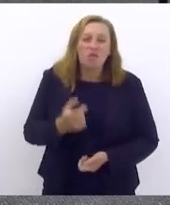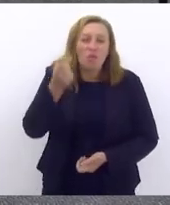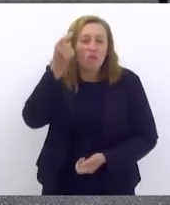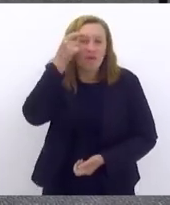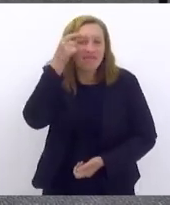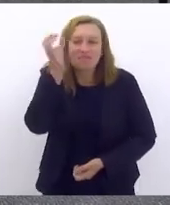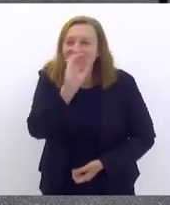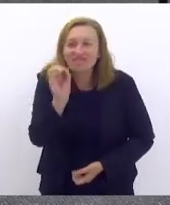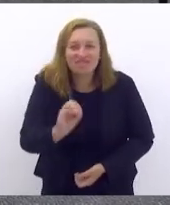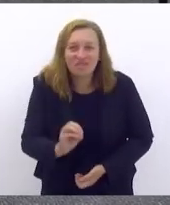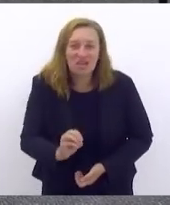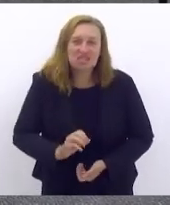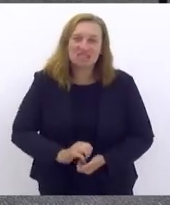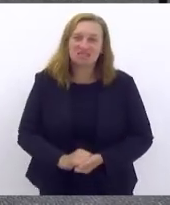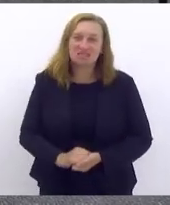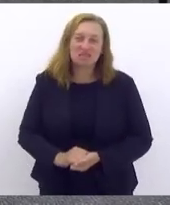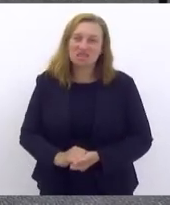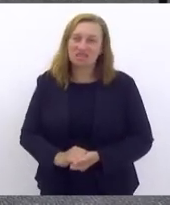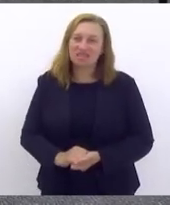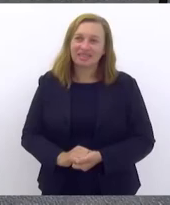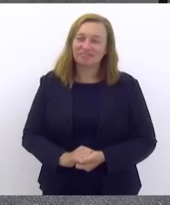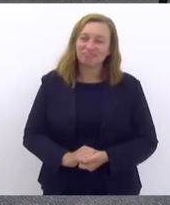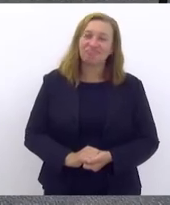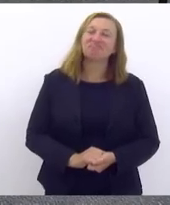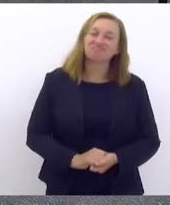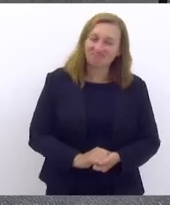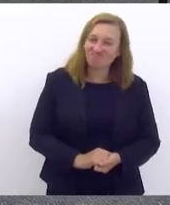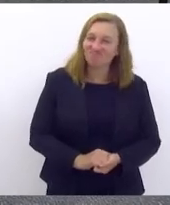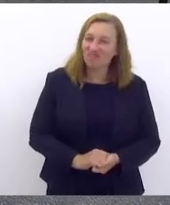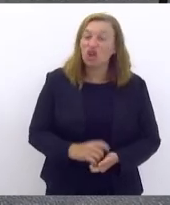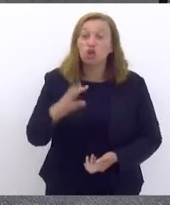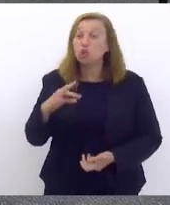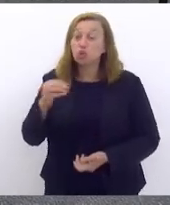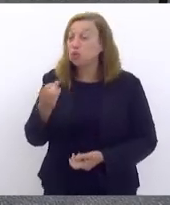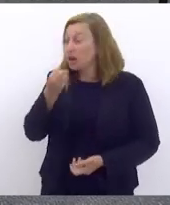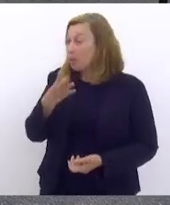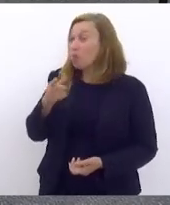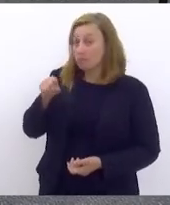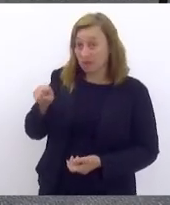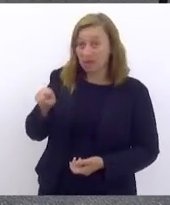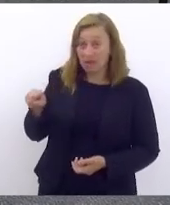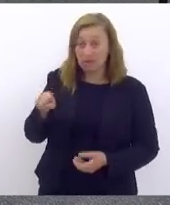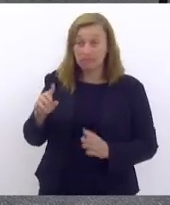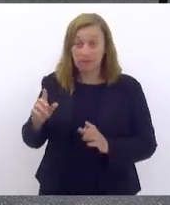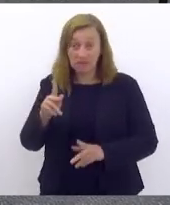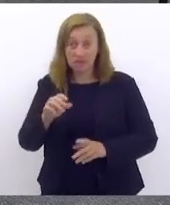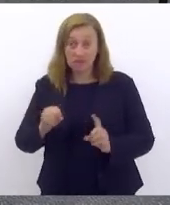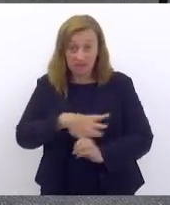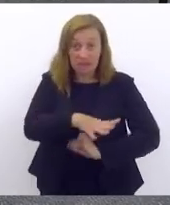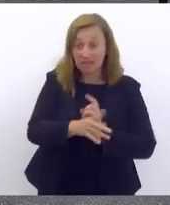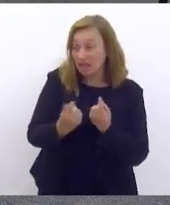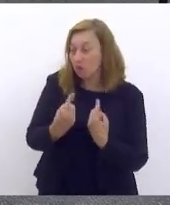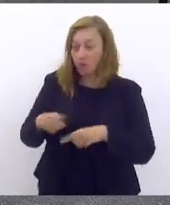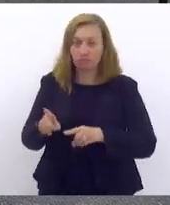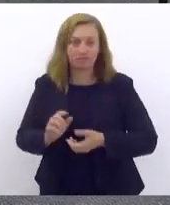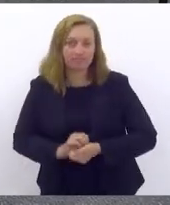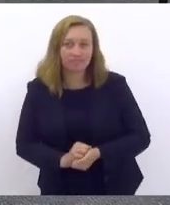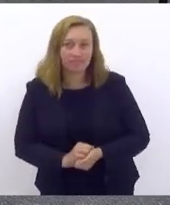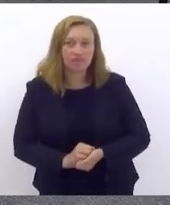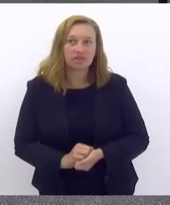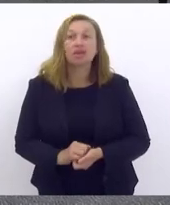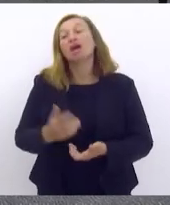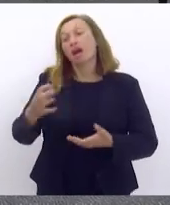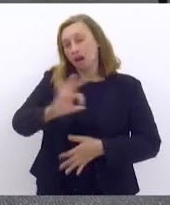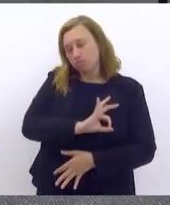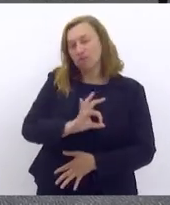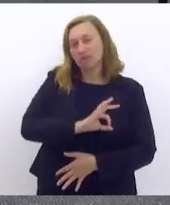eles falam. Nada. Nada do que eles falam. Tudo que é bom pra ele, tudo que é bom pra sociedade, eles são contra. Tudo. Inclusive a